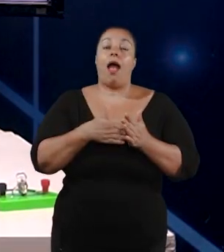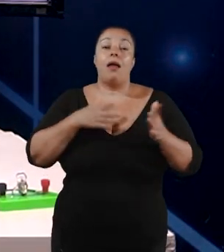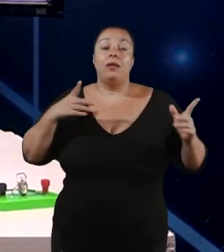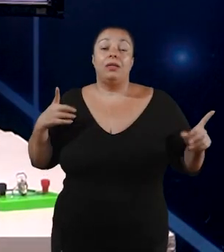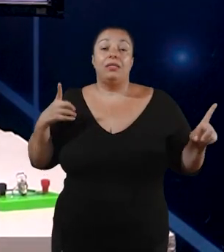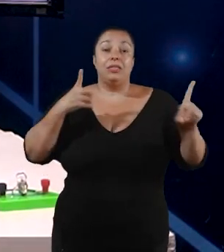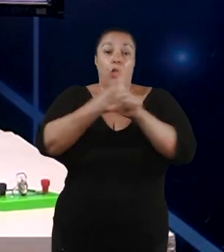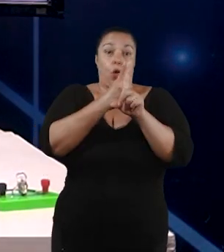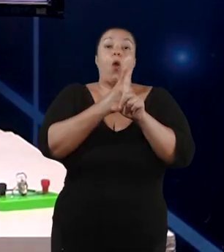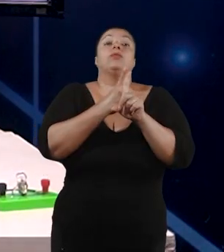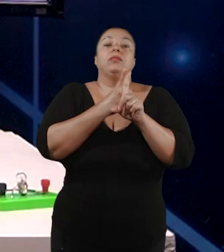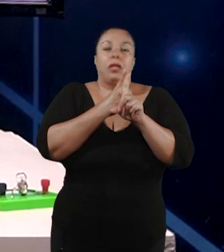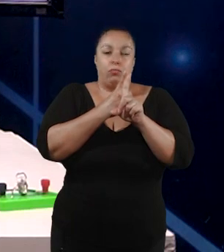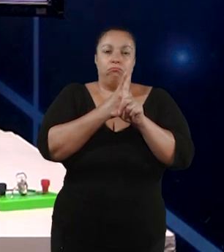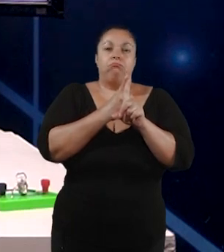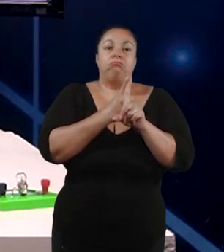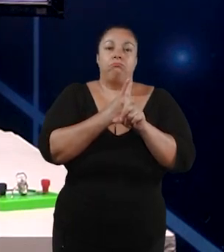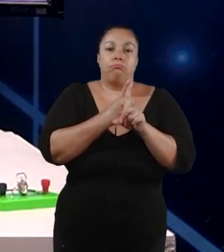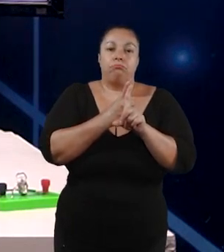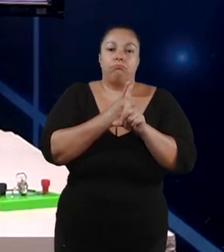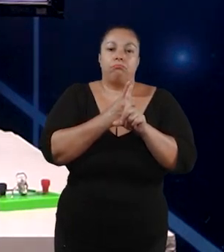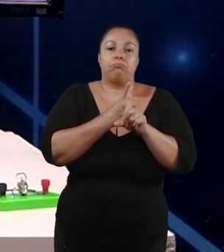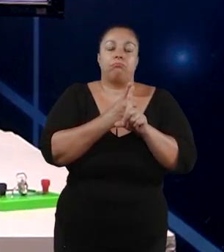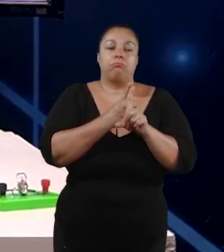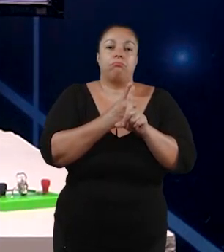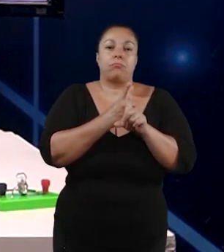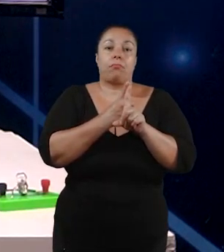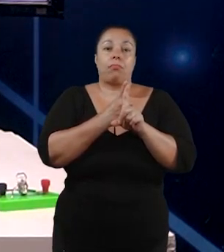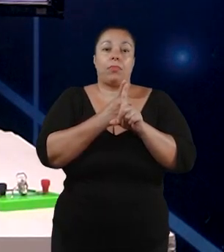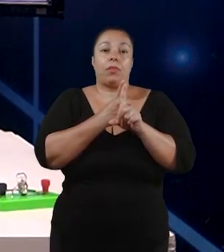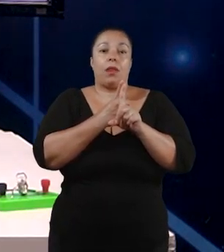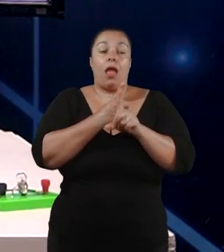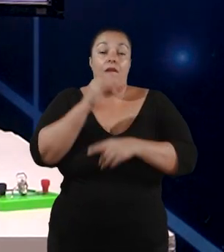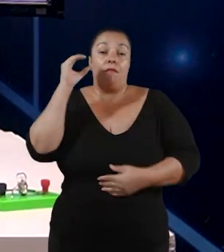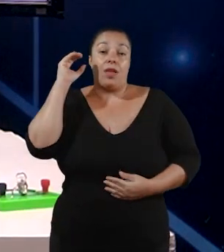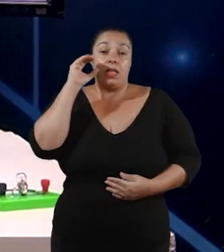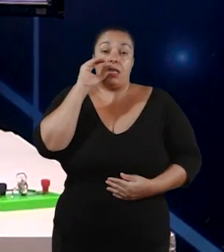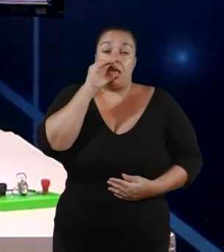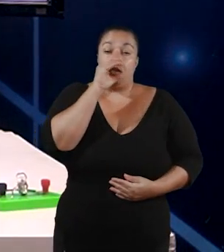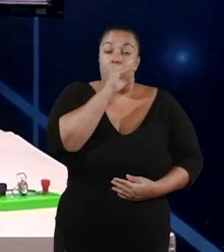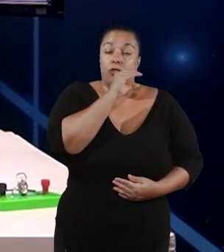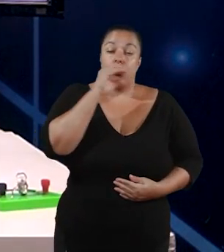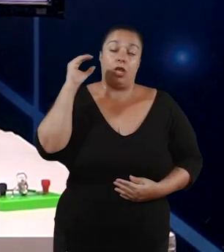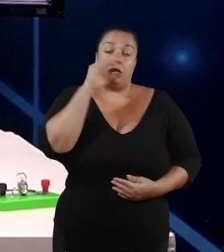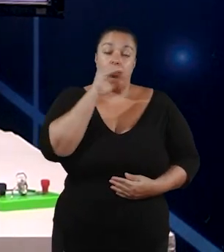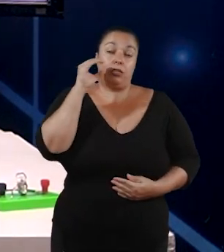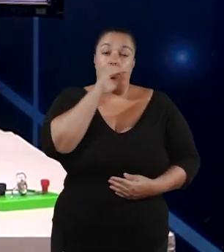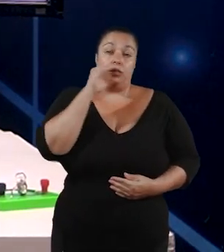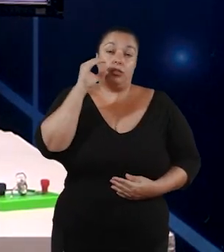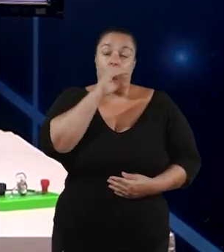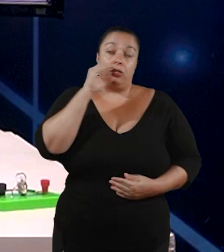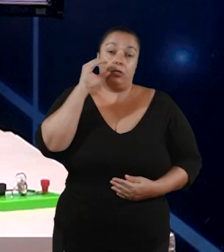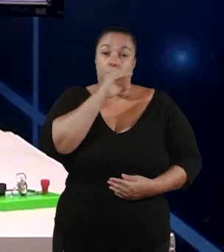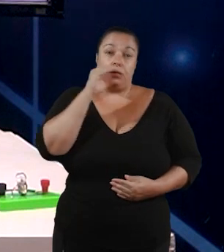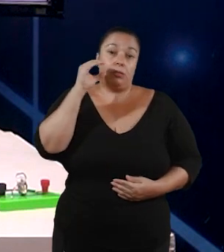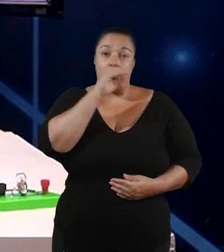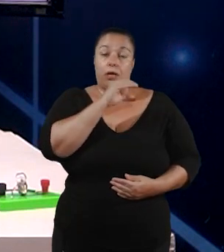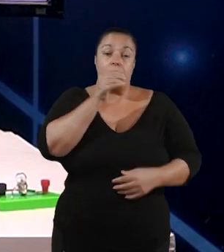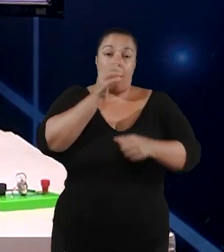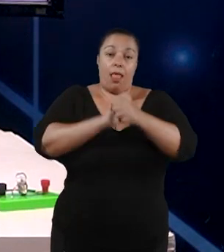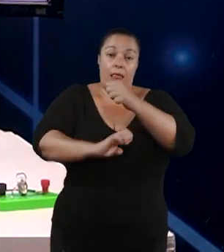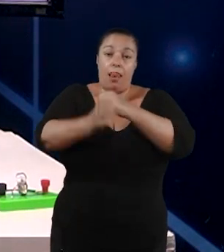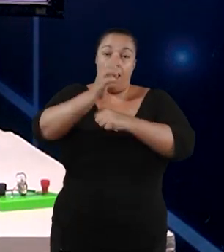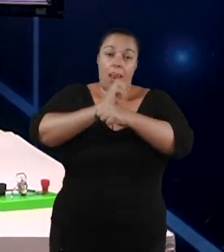elas se chocam aqui dentro, elas pegam esse filamento e vão esquentando ele. Quando ele esquenta, porque tem elétron de um